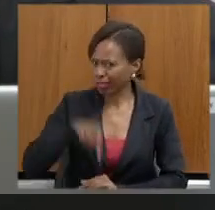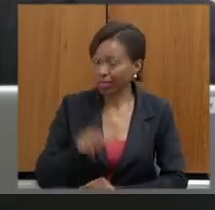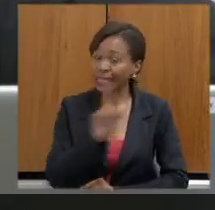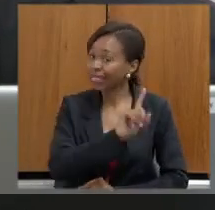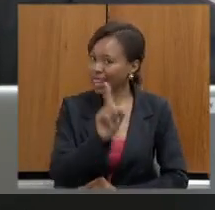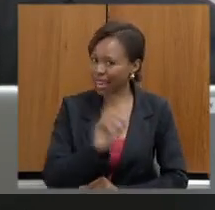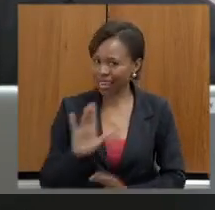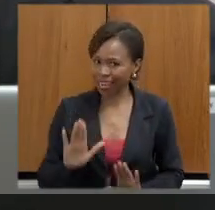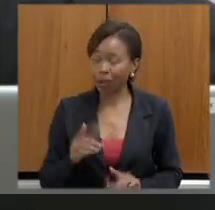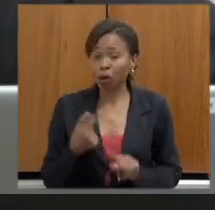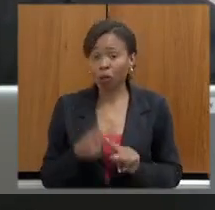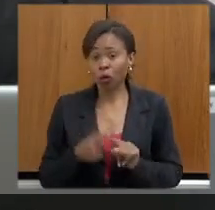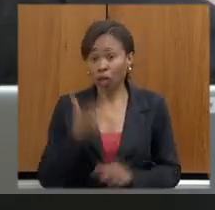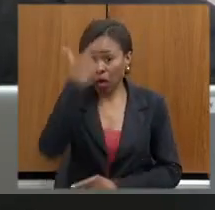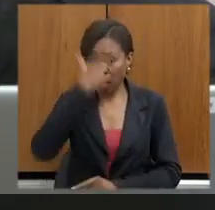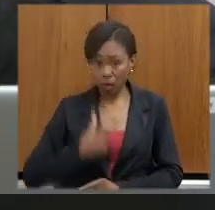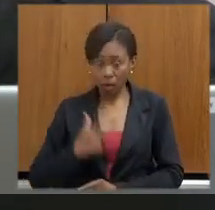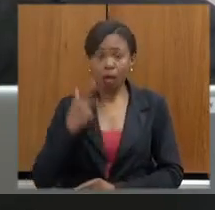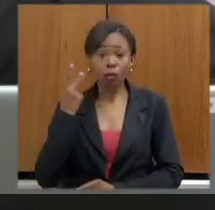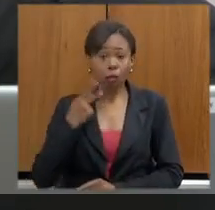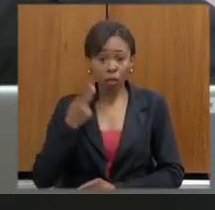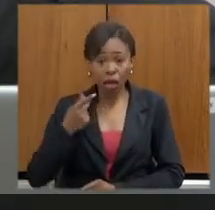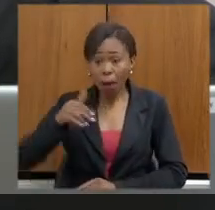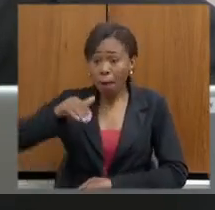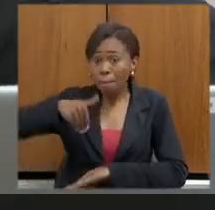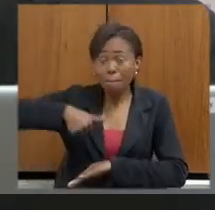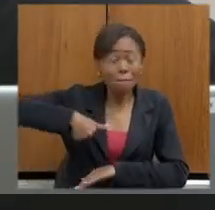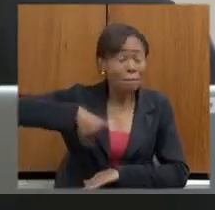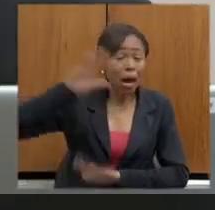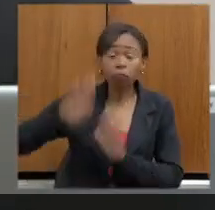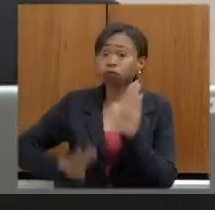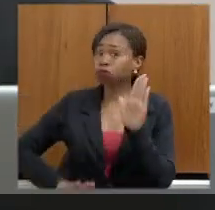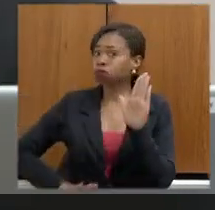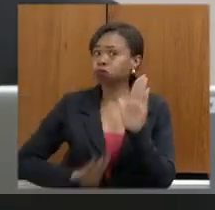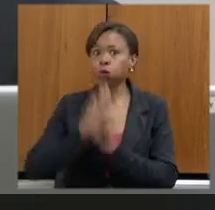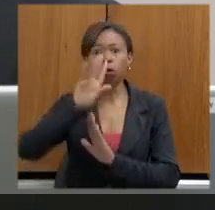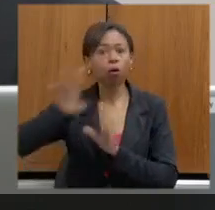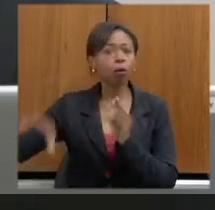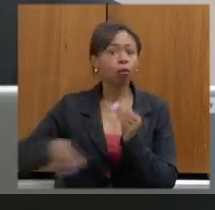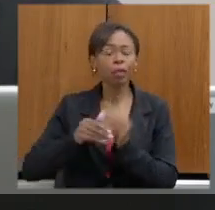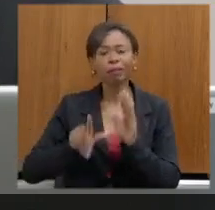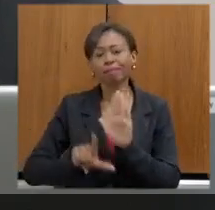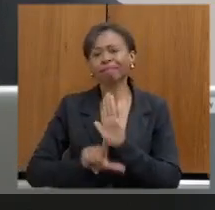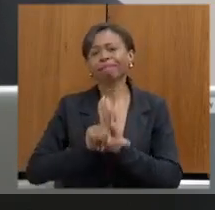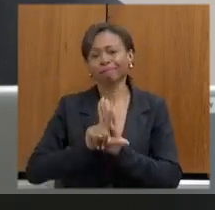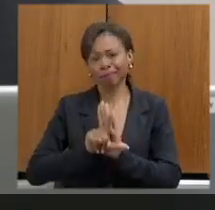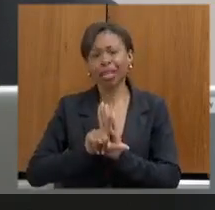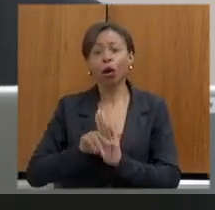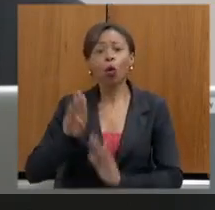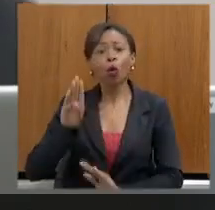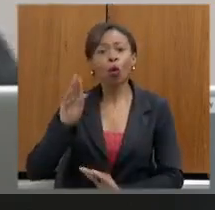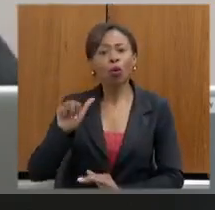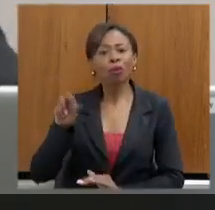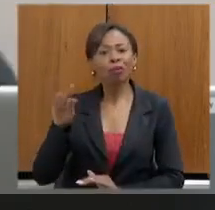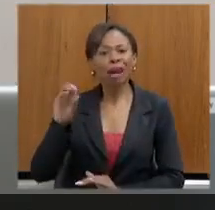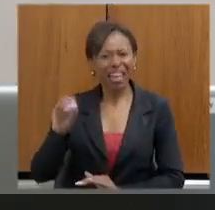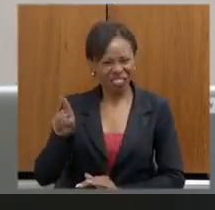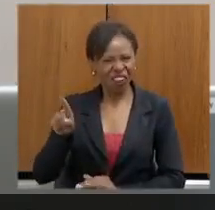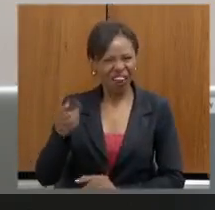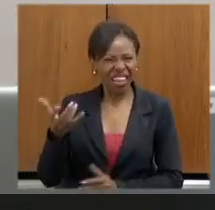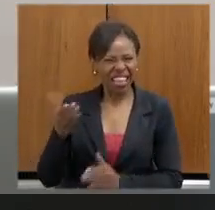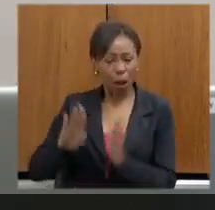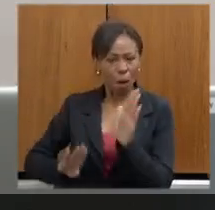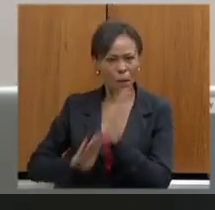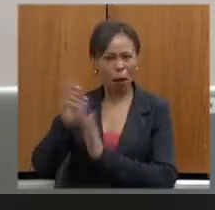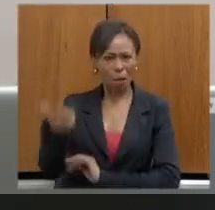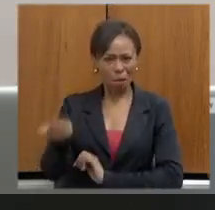esse deputado é Comandante é um recordista de emenda parlamentar e fique perto o deputado Bartô tentou alcançar nossa marca